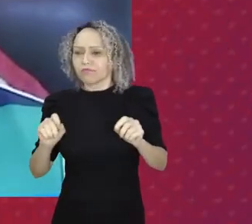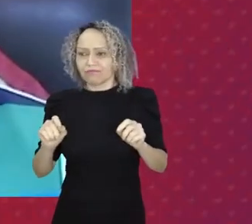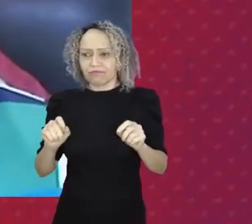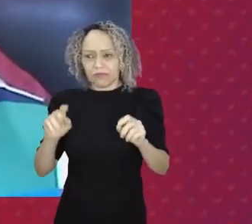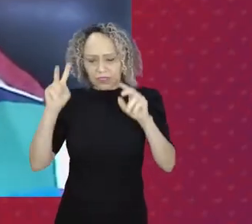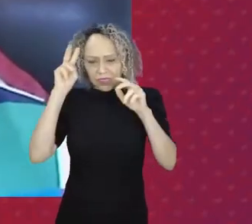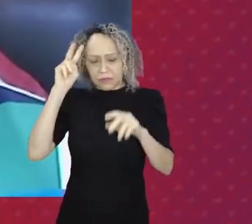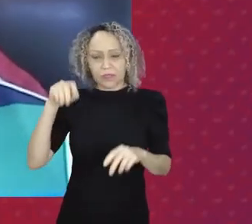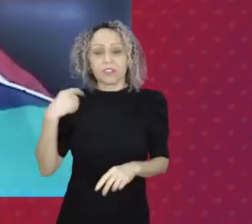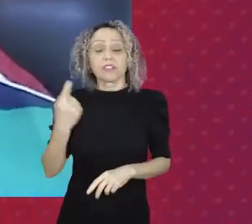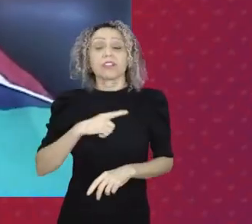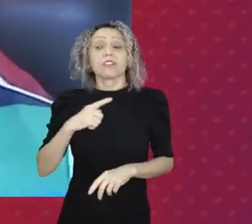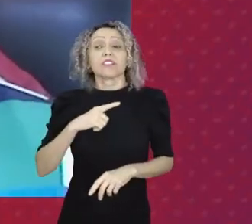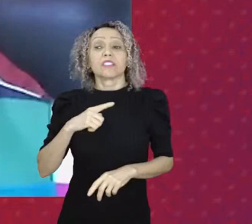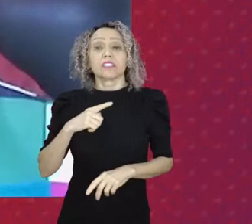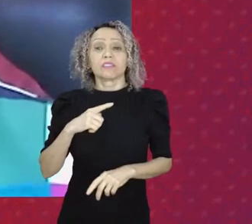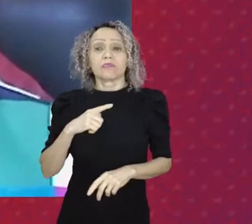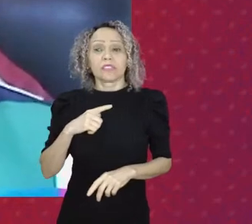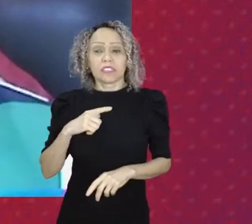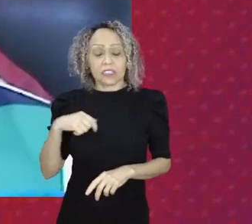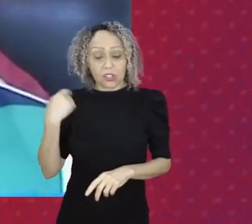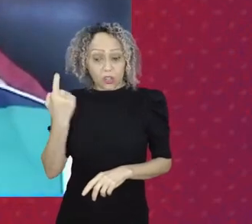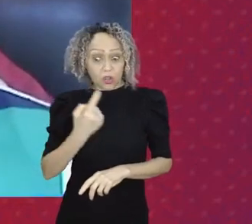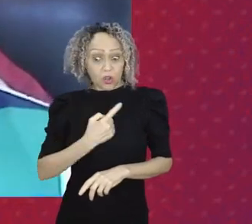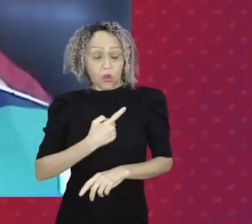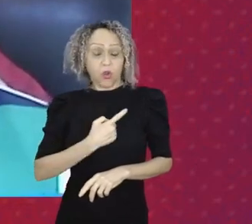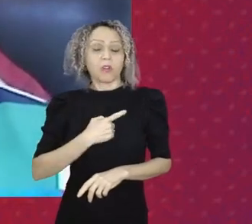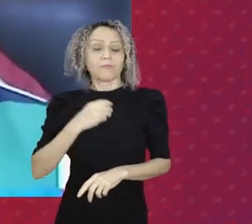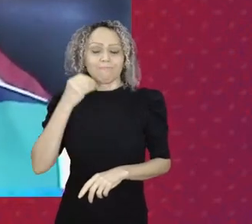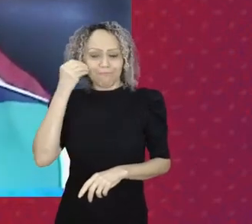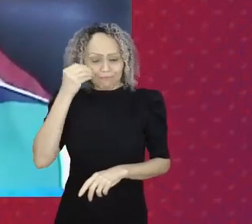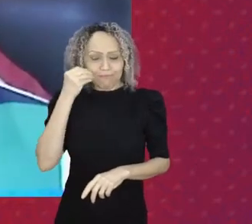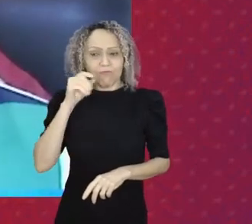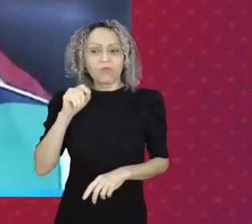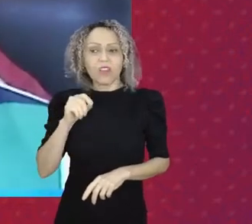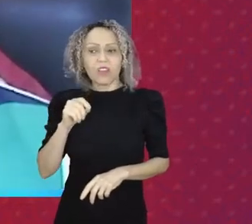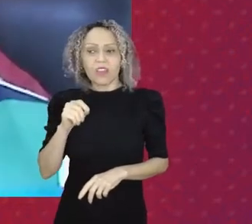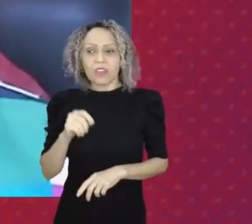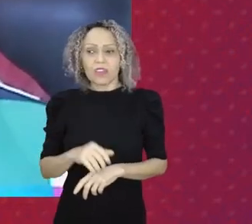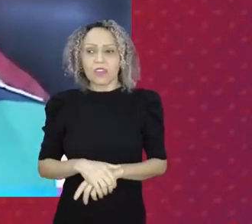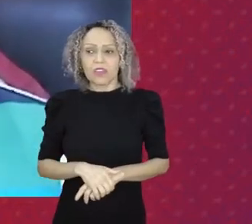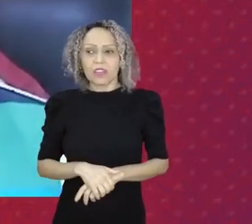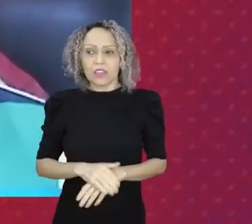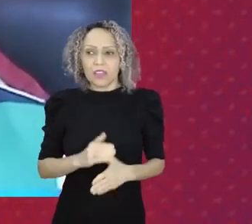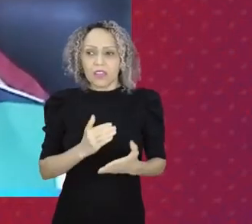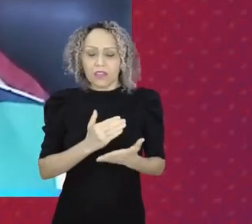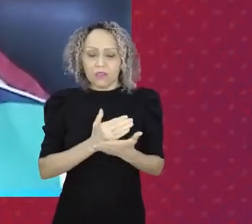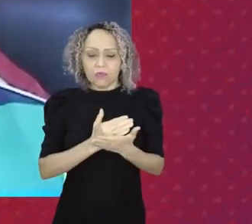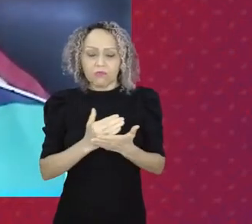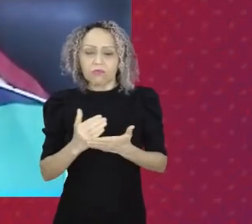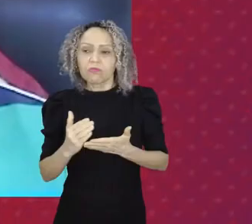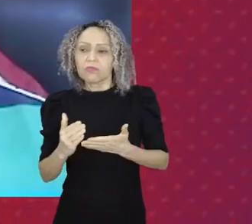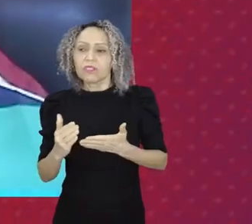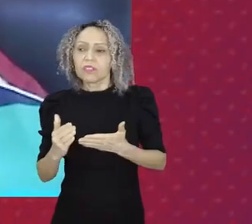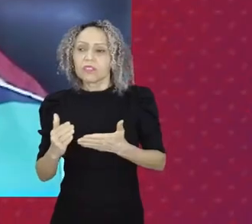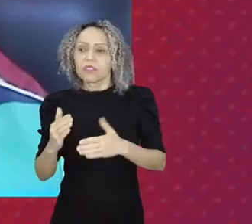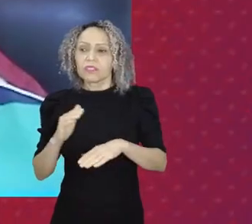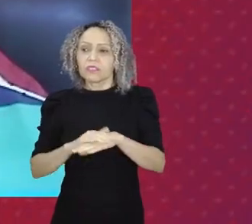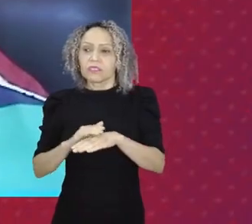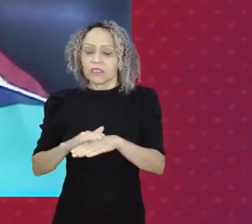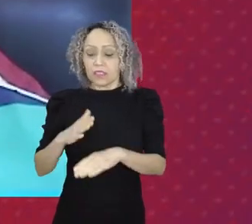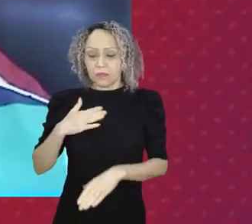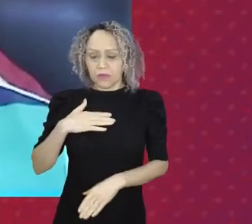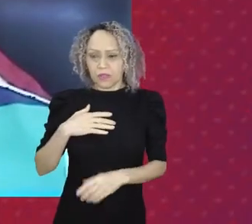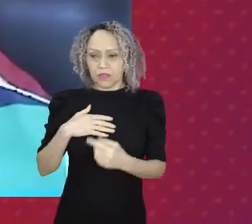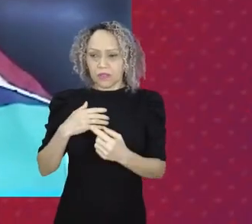muito importante que eu vivenciei, nós vivenciamos, que foi o início da minha participação, foi em